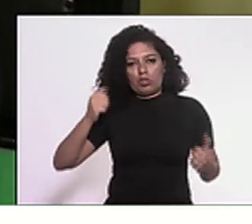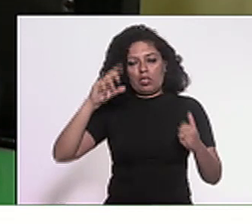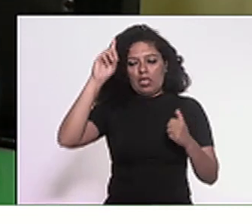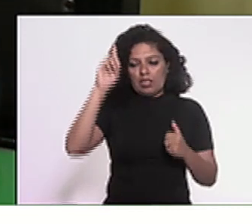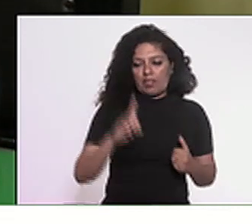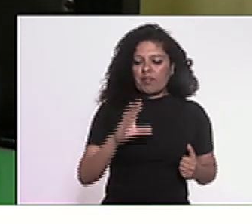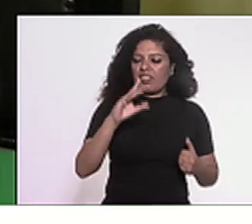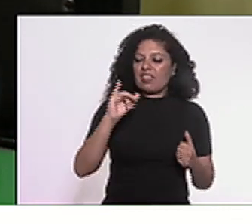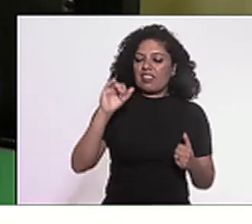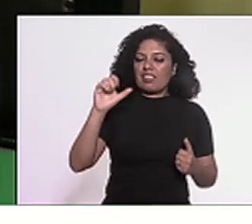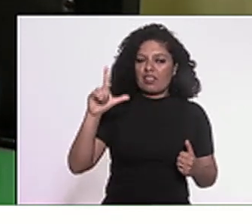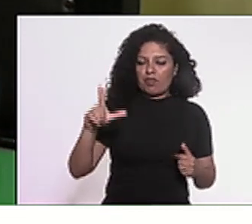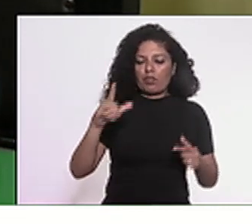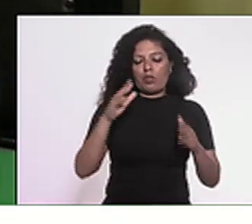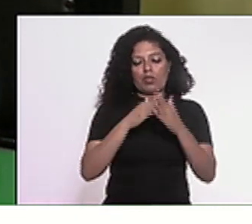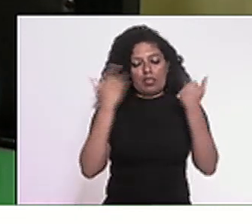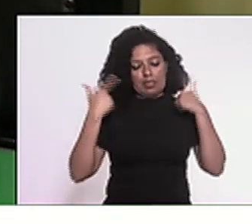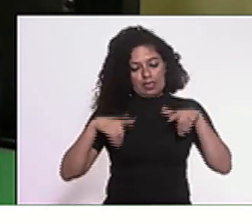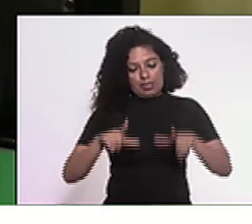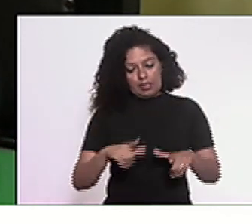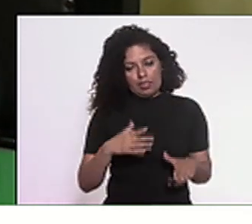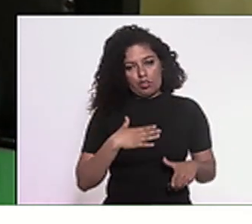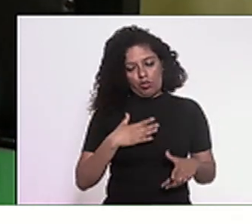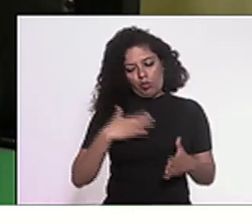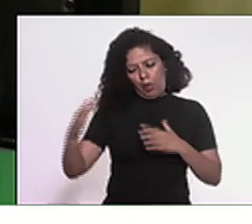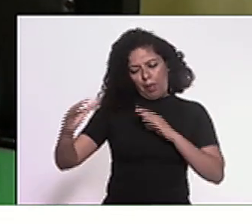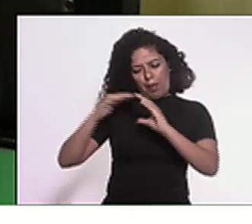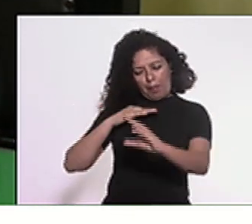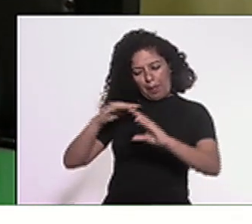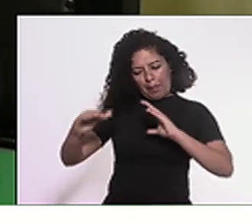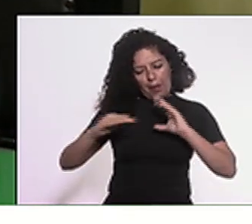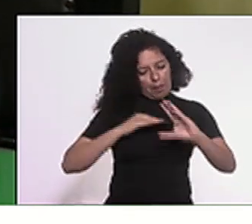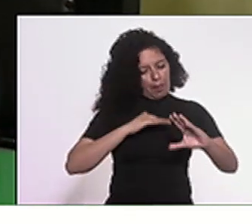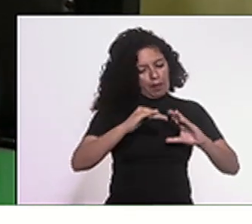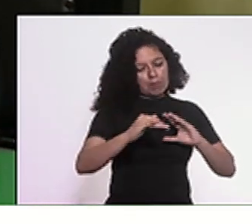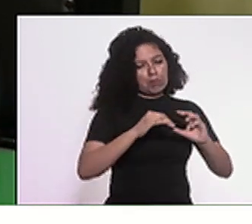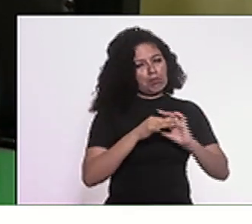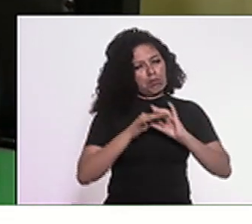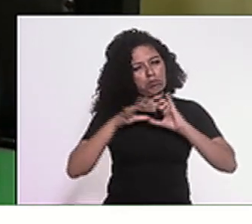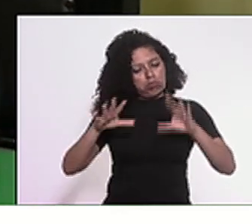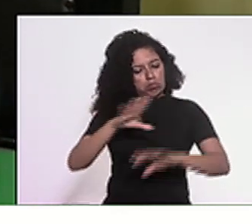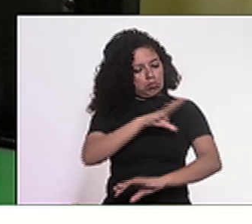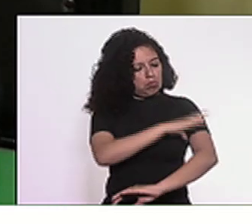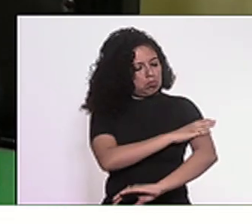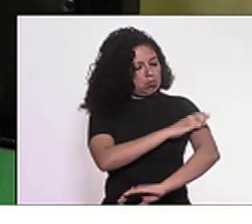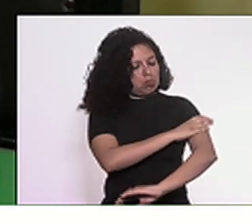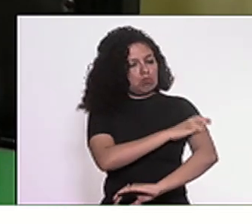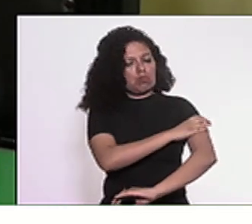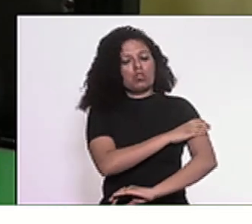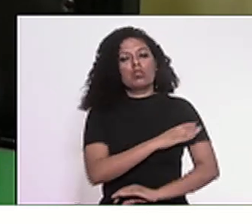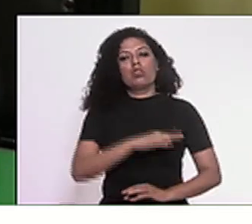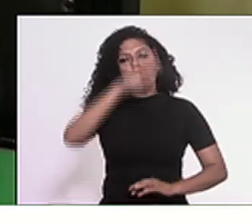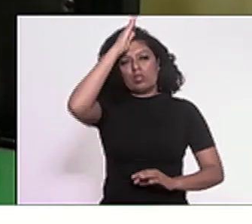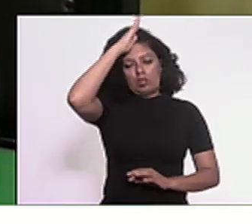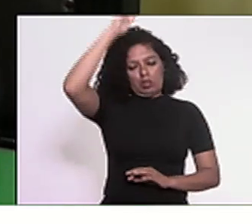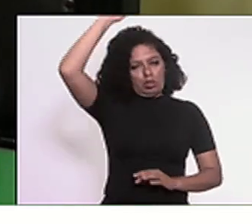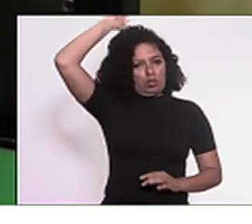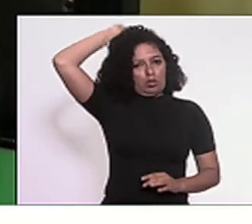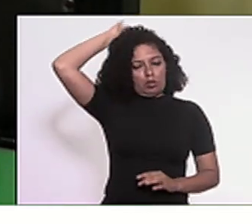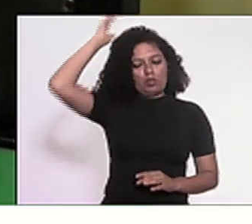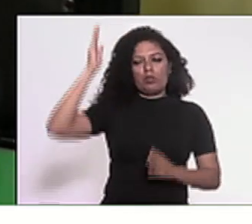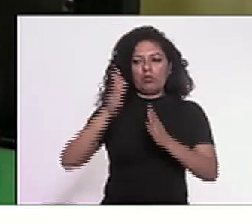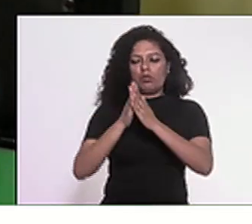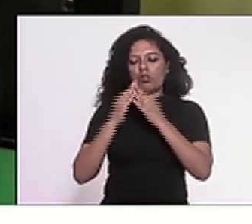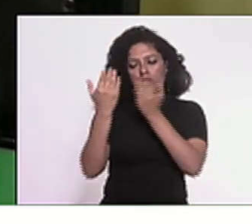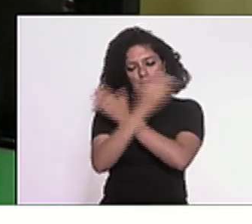Civil da Alerj e a gente tem um diálogo muito aberto com o coronel Robadey. e leve o nosso abraço para ele, o